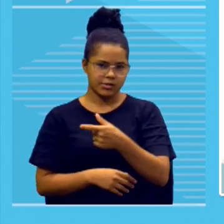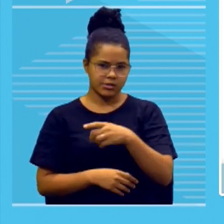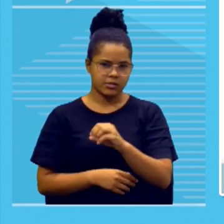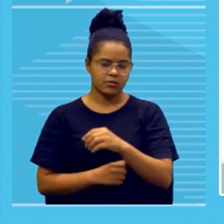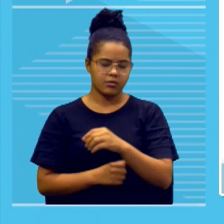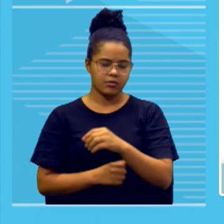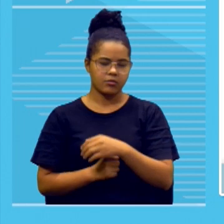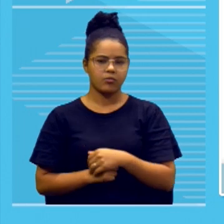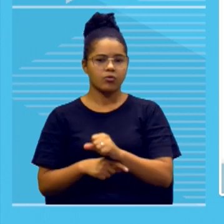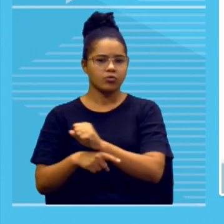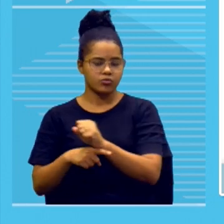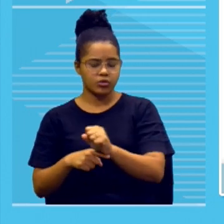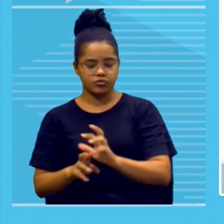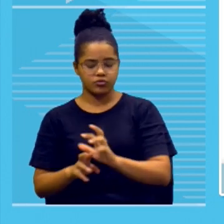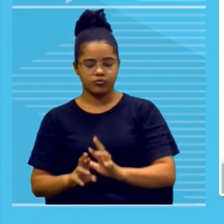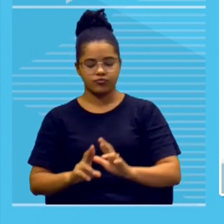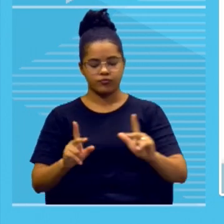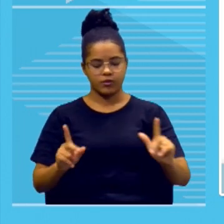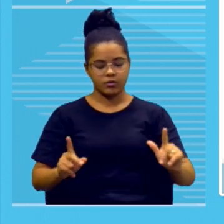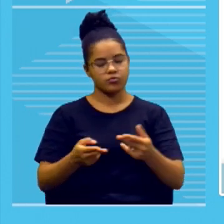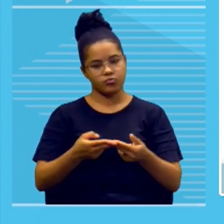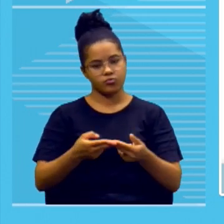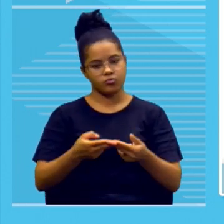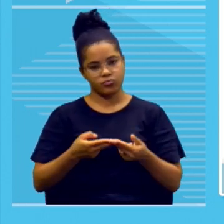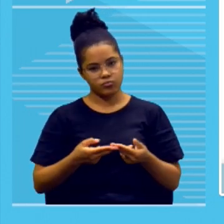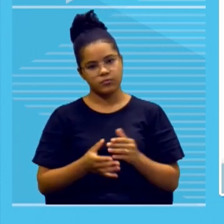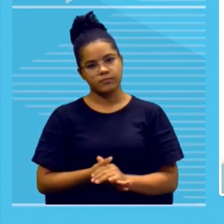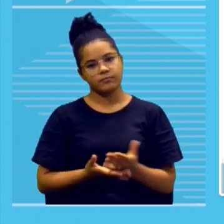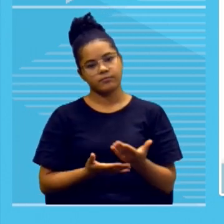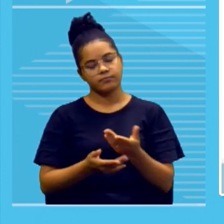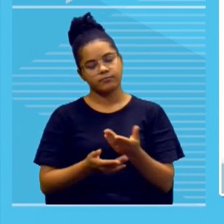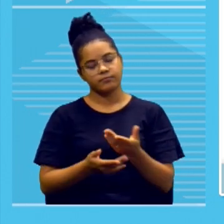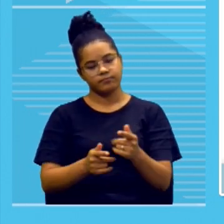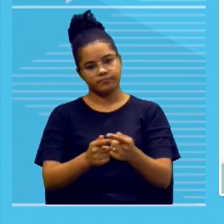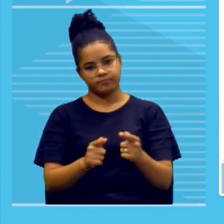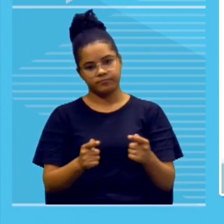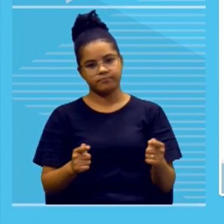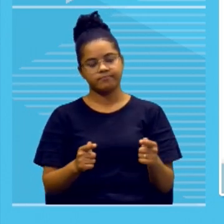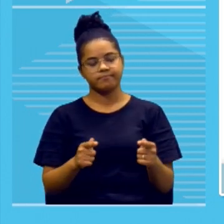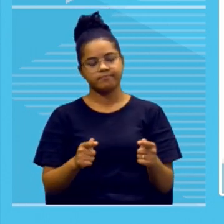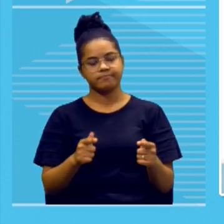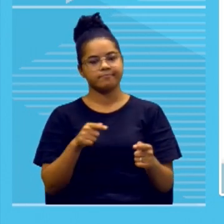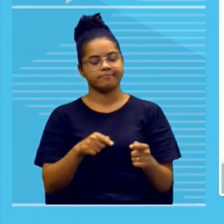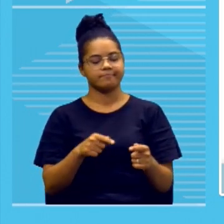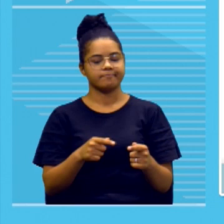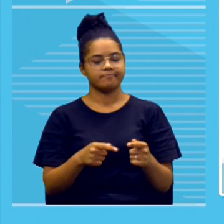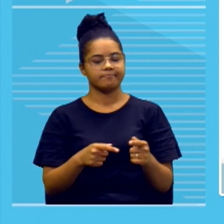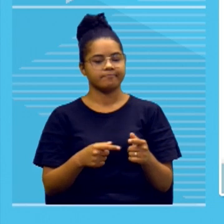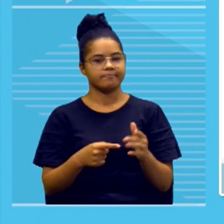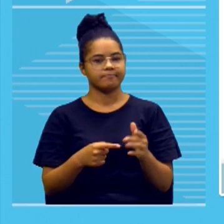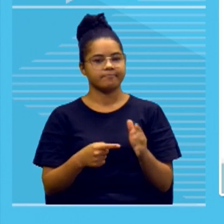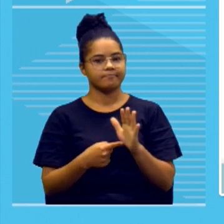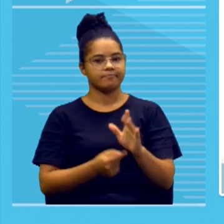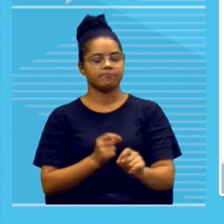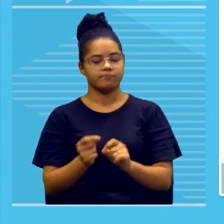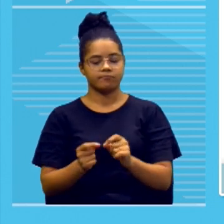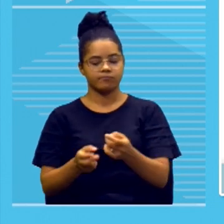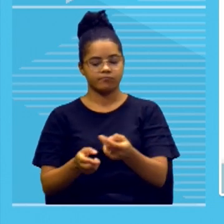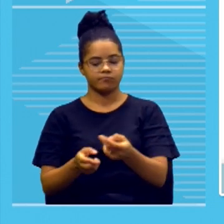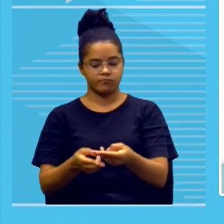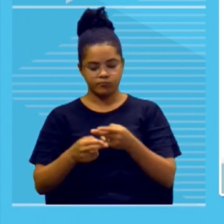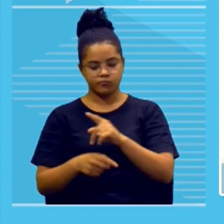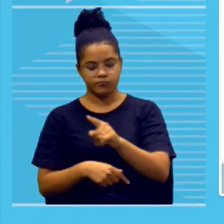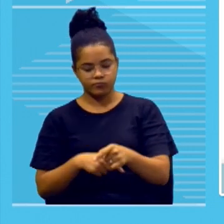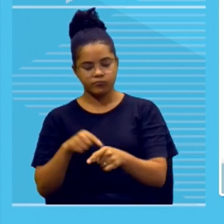da oração anterior. Aí a gramática pré-estabelece que você pode usar uma vírgulazinha bem aí. Tá